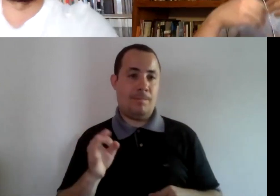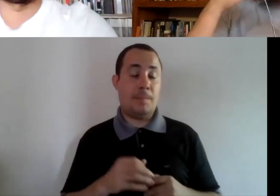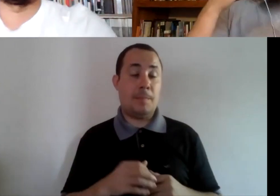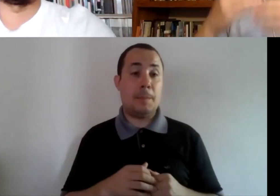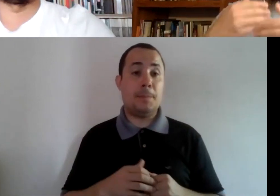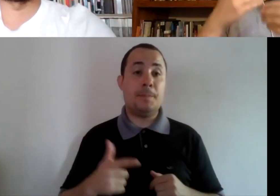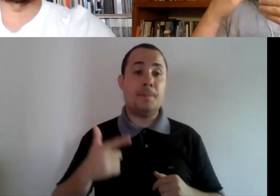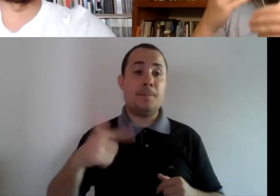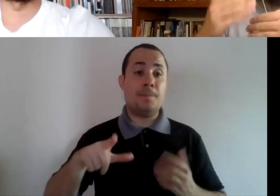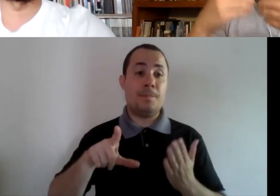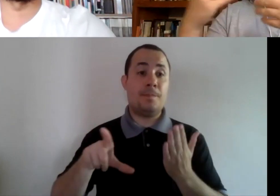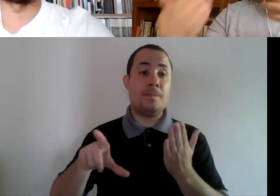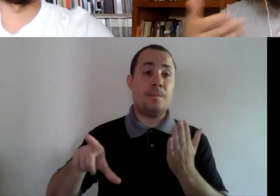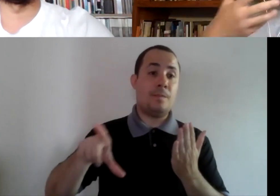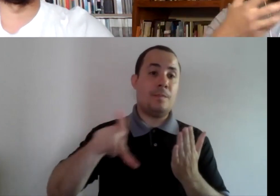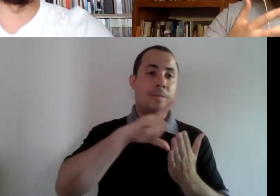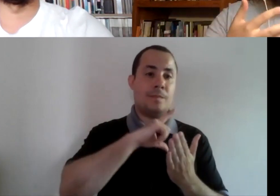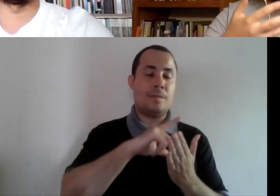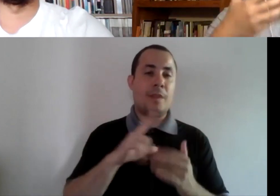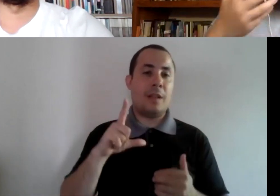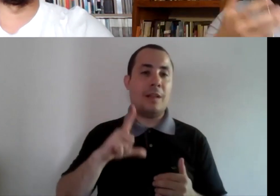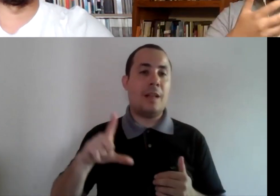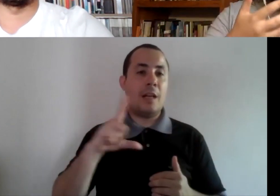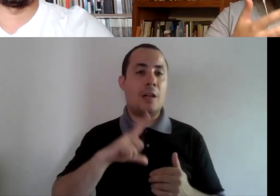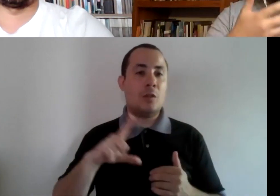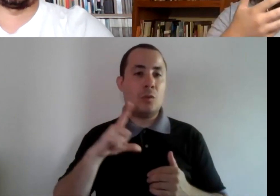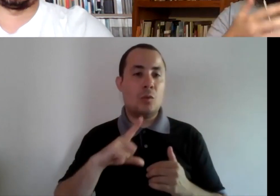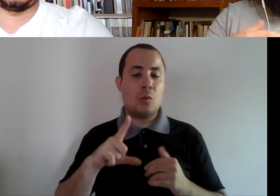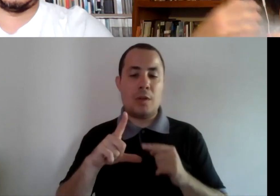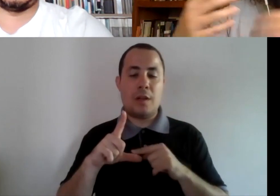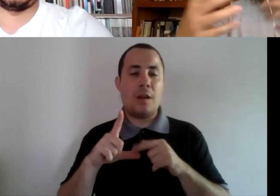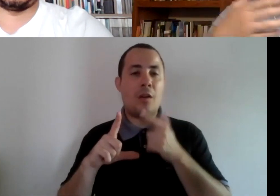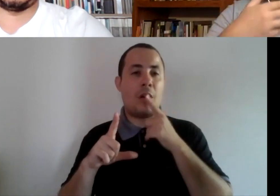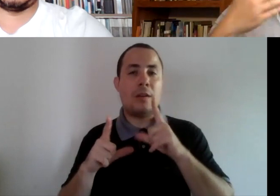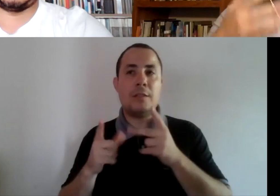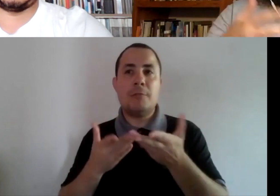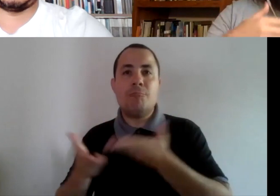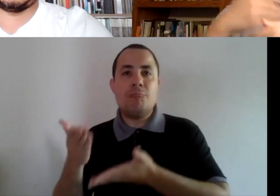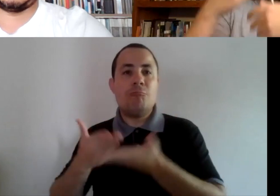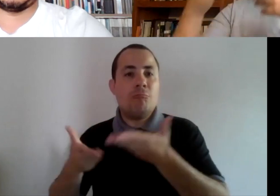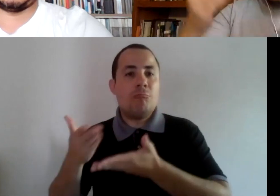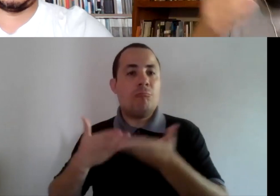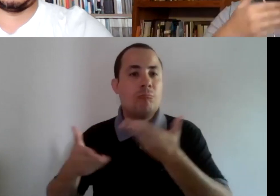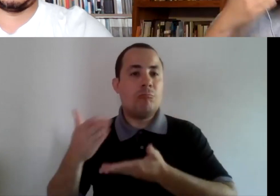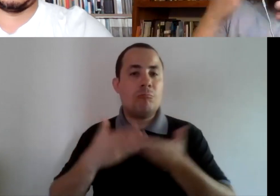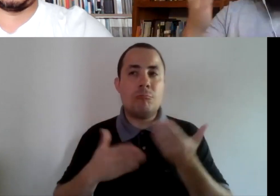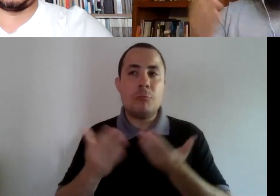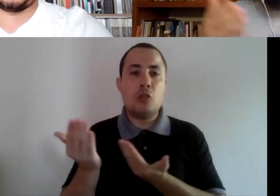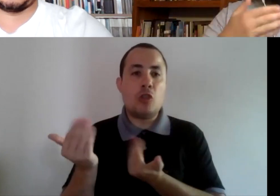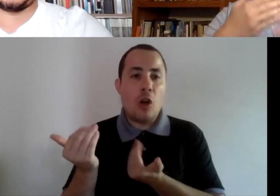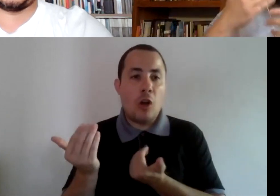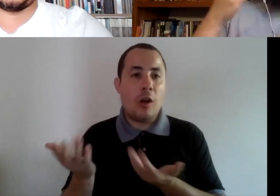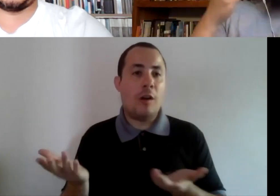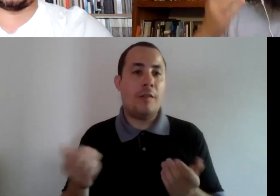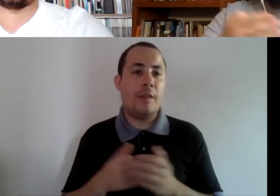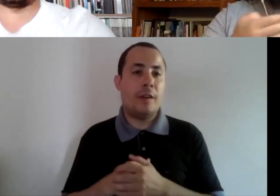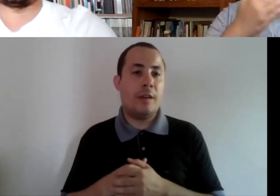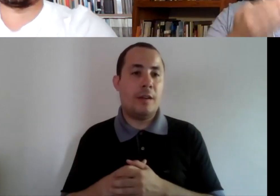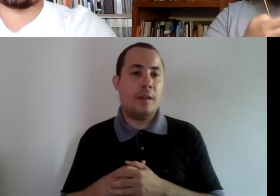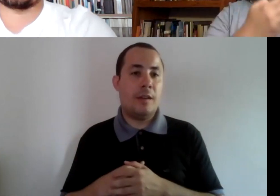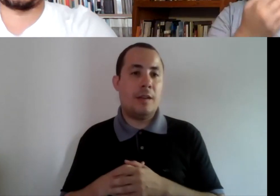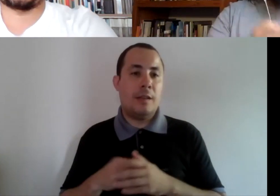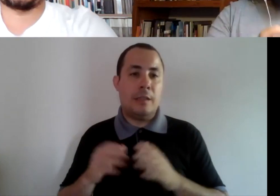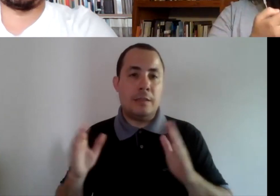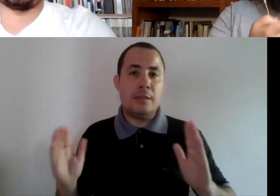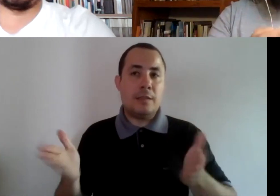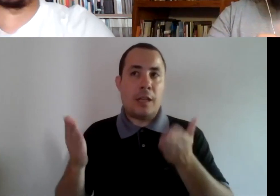né, de encontrar uma literatura que dialogue com o leitor contemporâneo, o leitor jovem, enfim, que incentive as